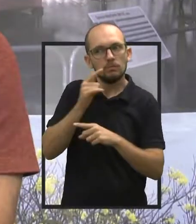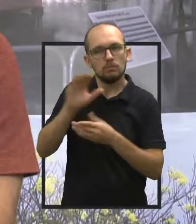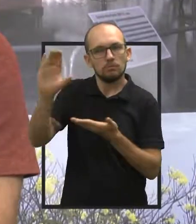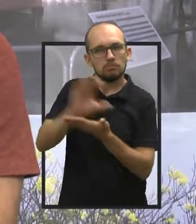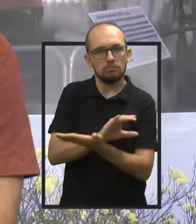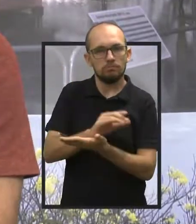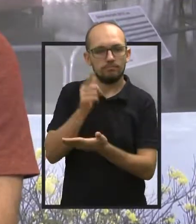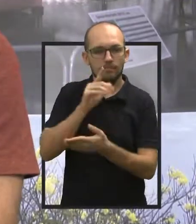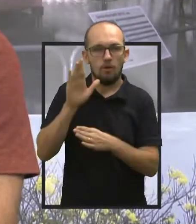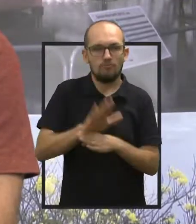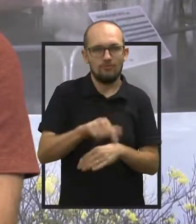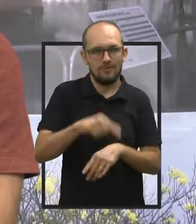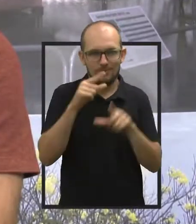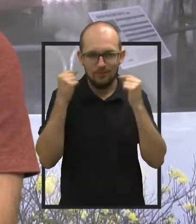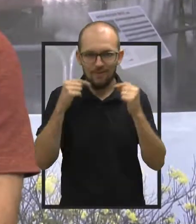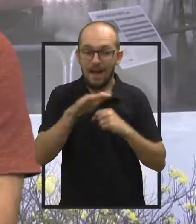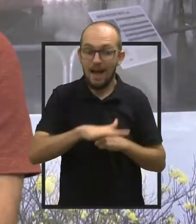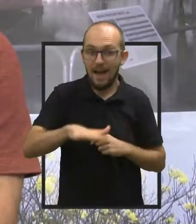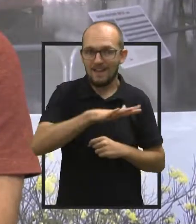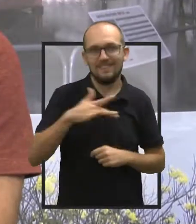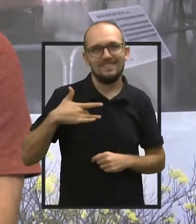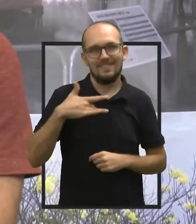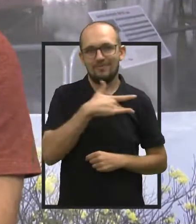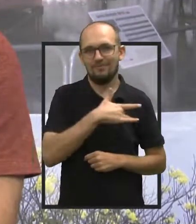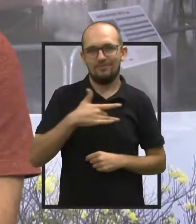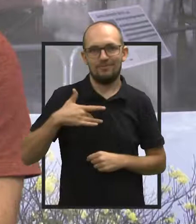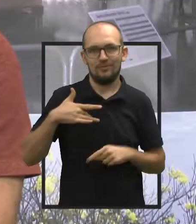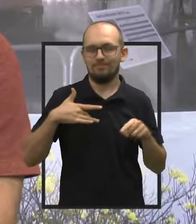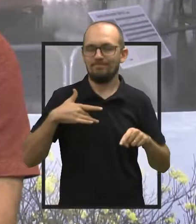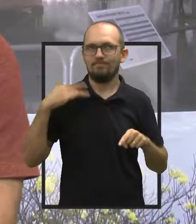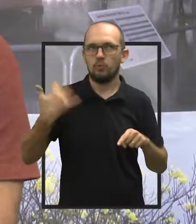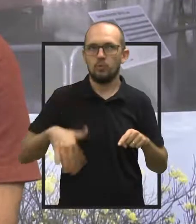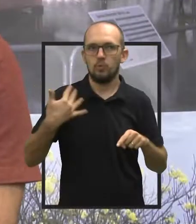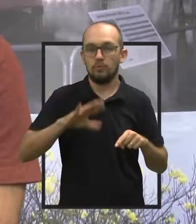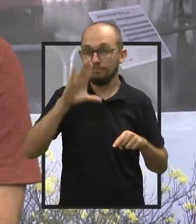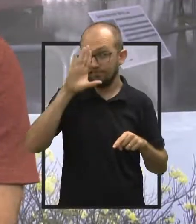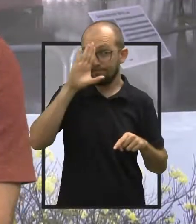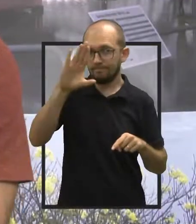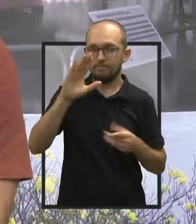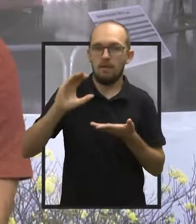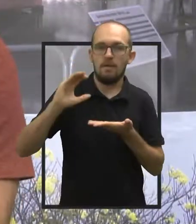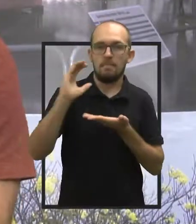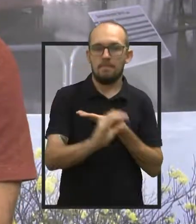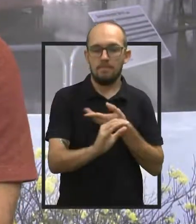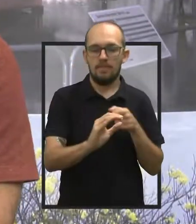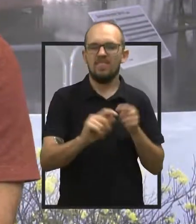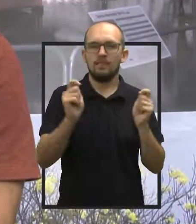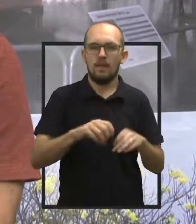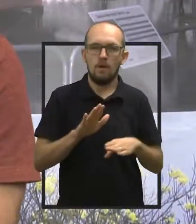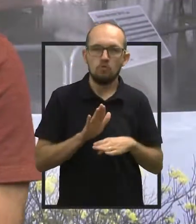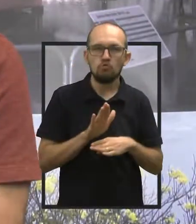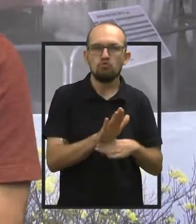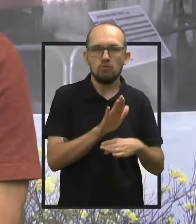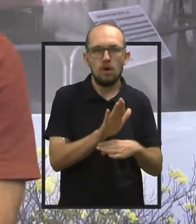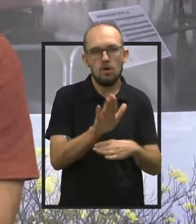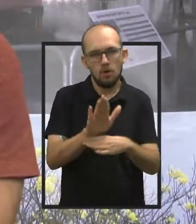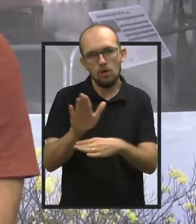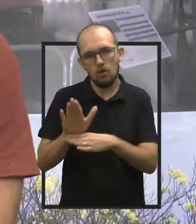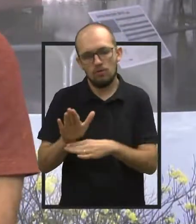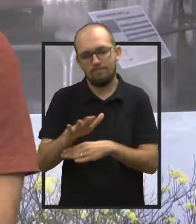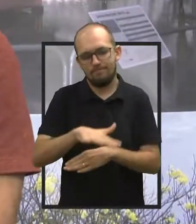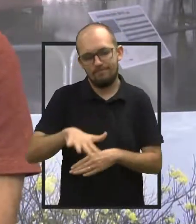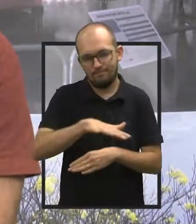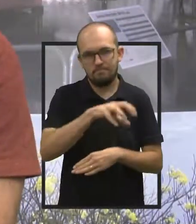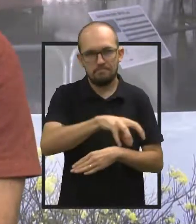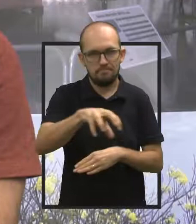Na área da saúde, né, que é muito importante essas emendas para ajudar também na questão da